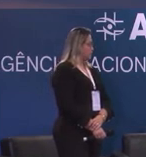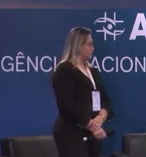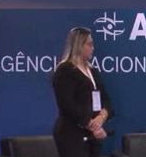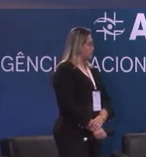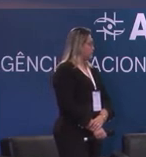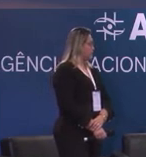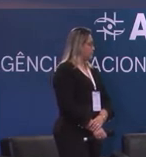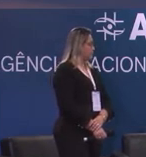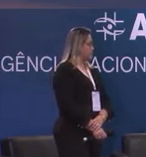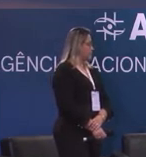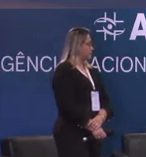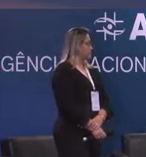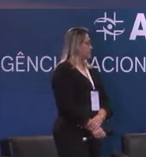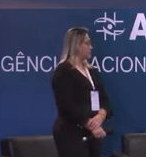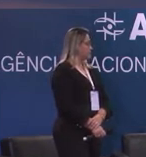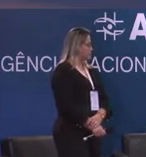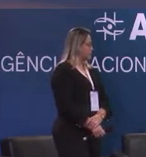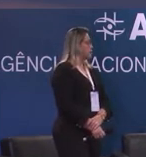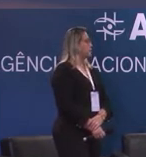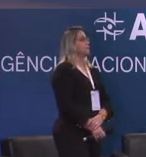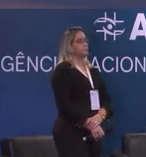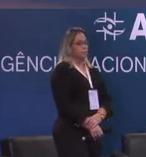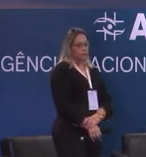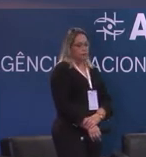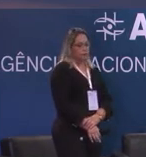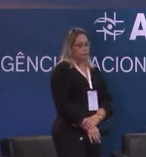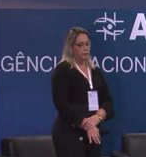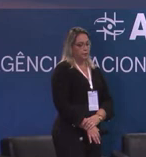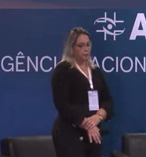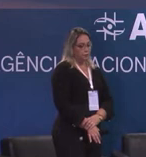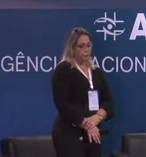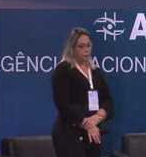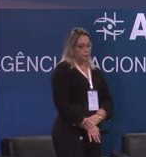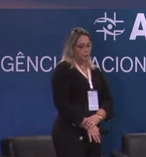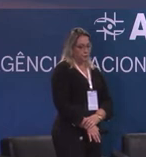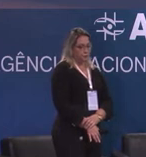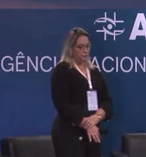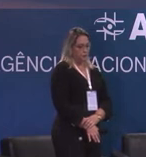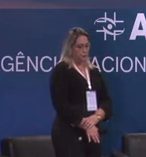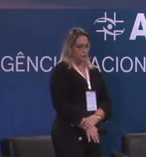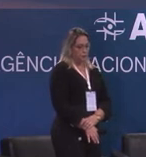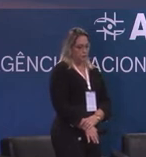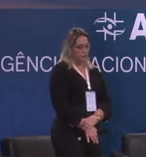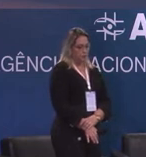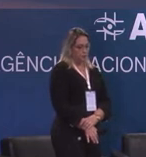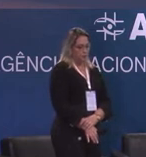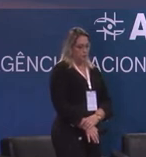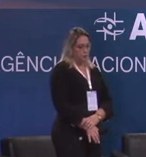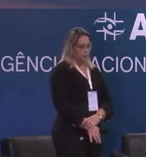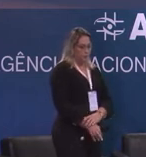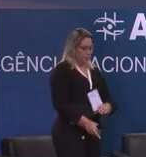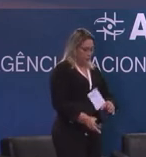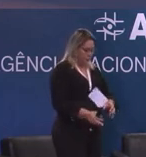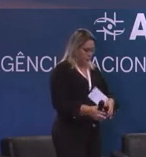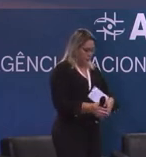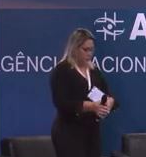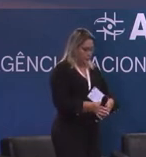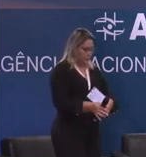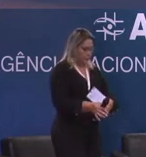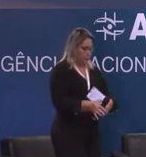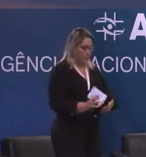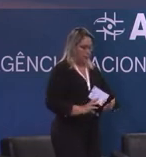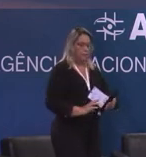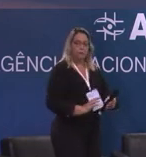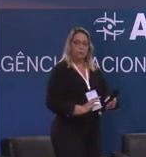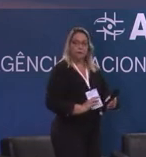atacar, realmente aonde que necessita a minha atuação. Já que eu tenho problemas de infraestrutura,